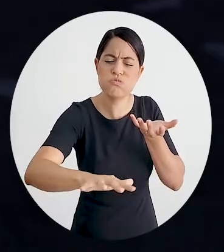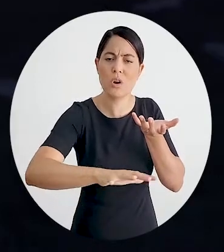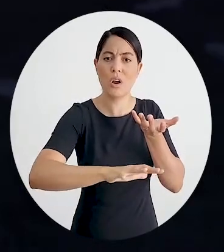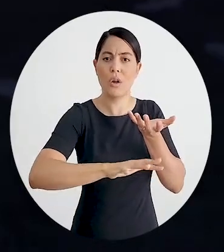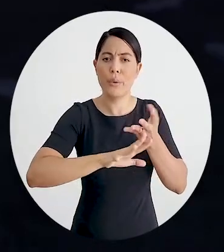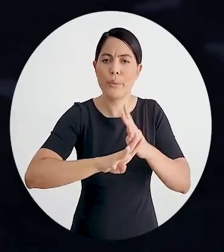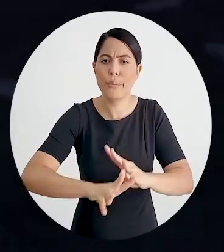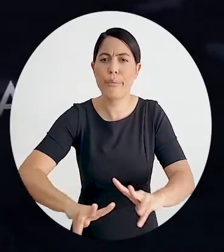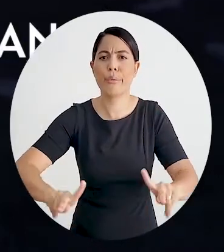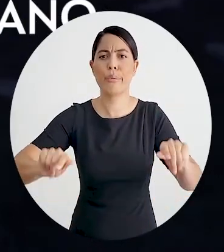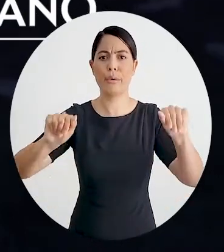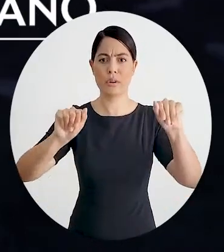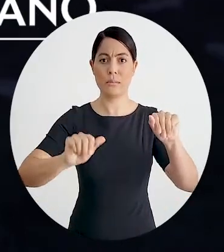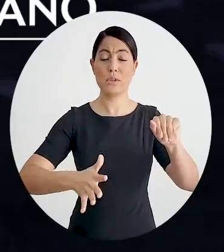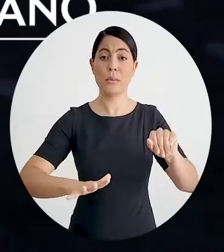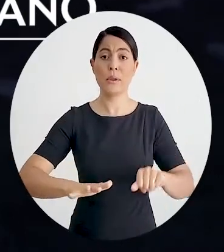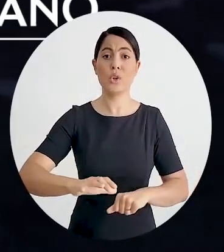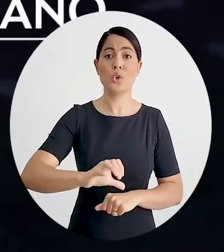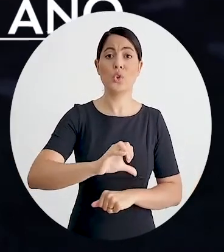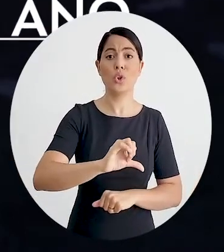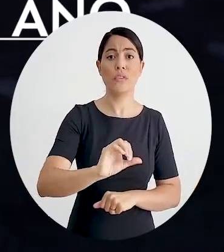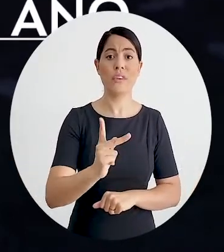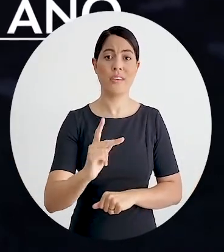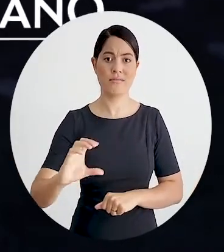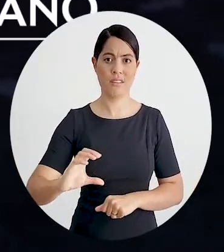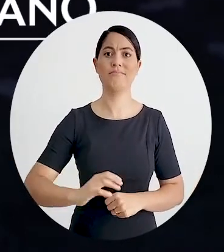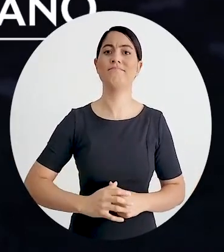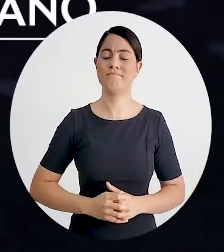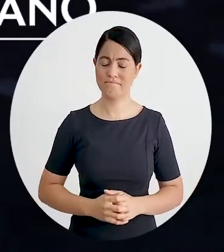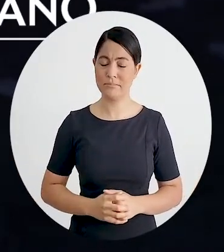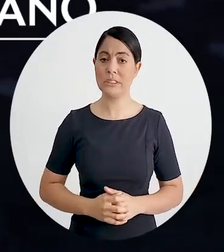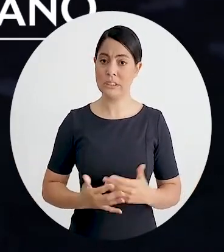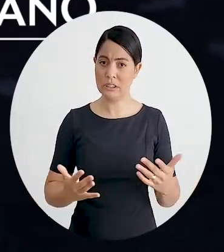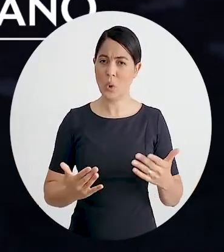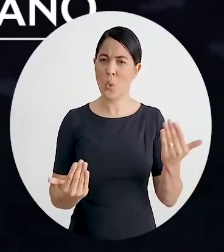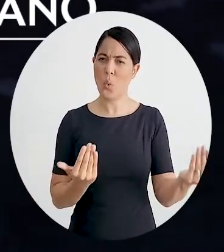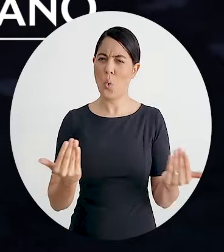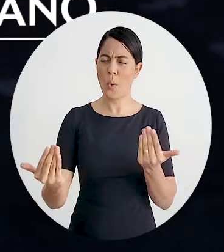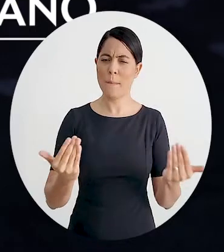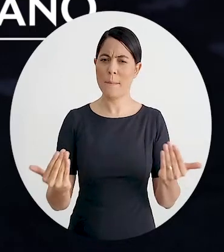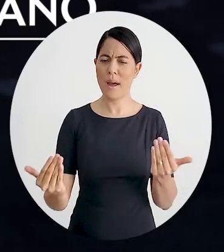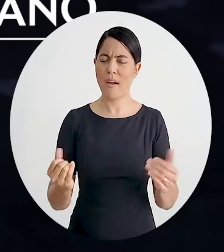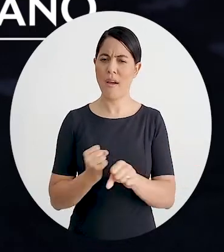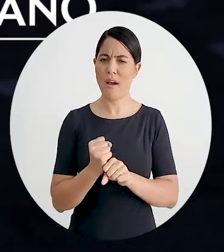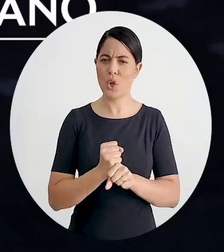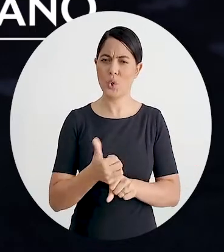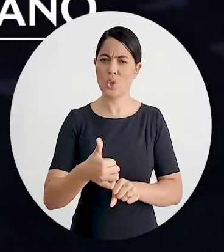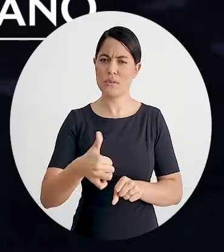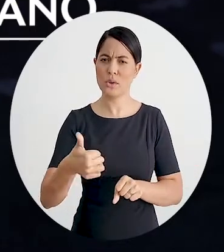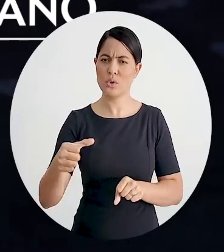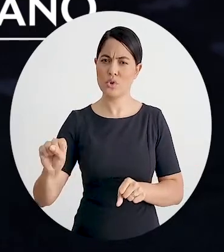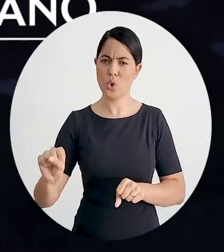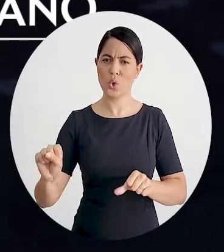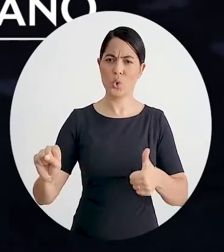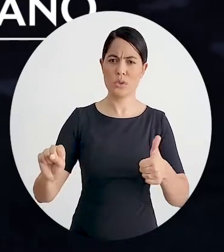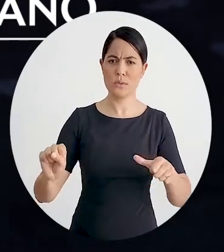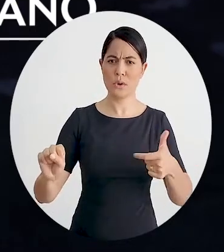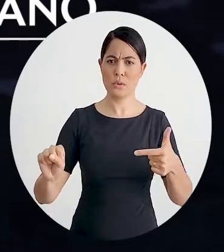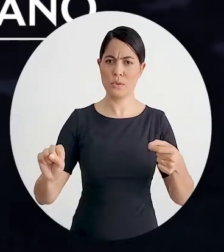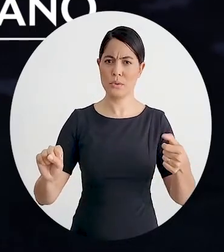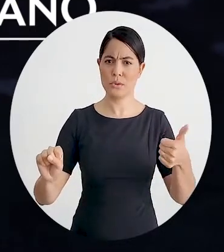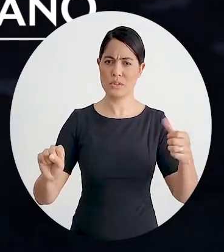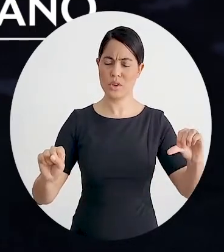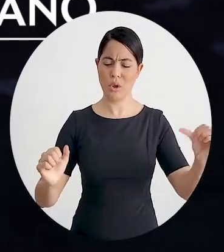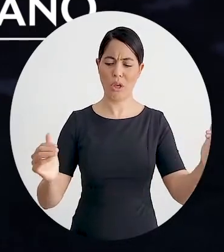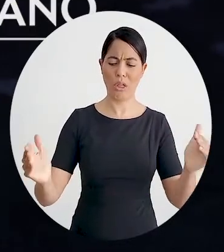hectares. Isso é 9 vezes mais que todo o desmatamento ocorrido na região entre 2018 e 2019.